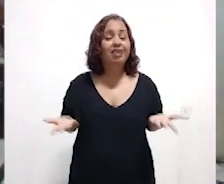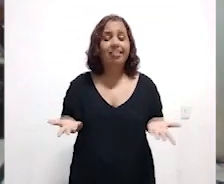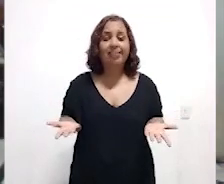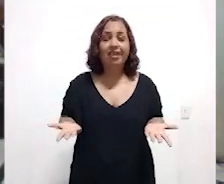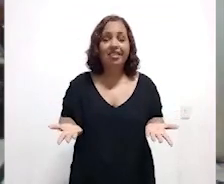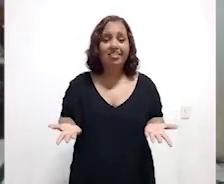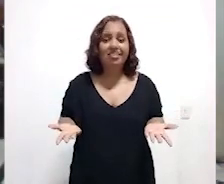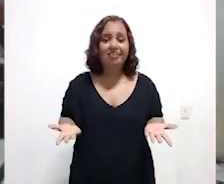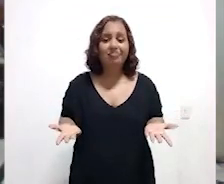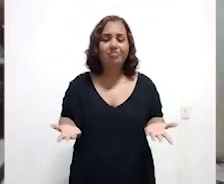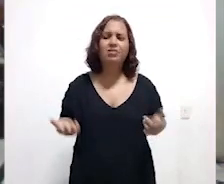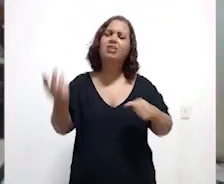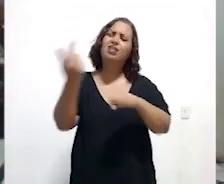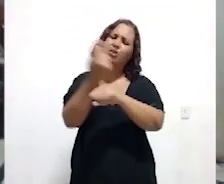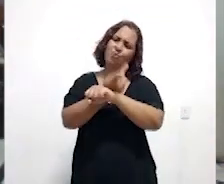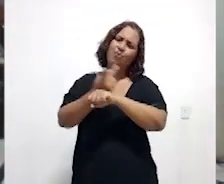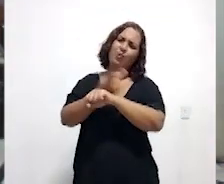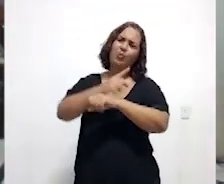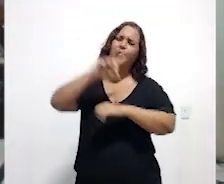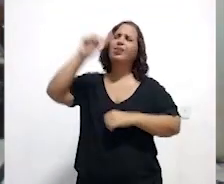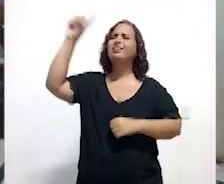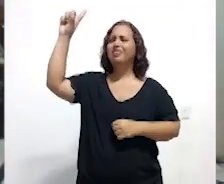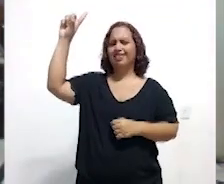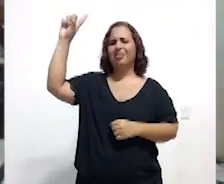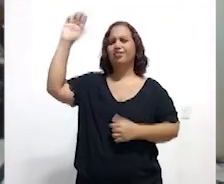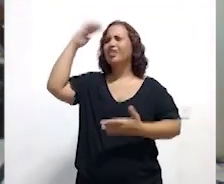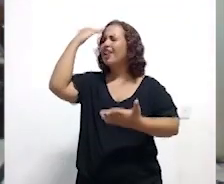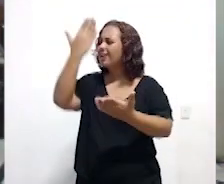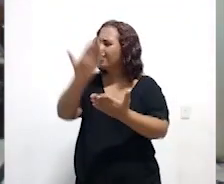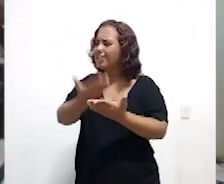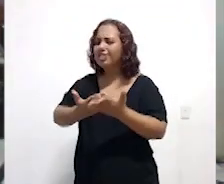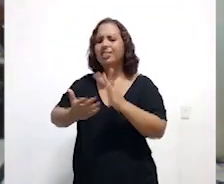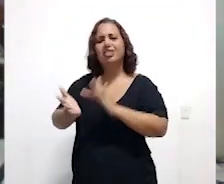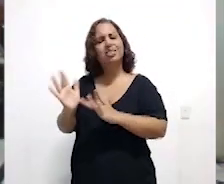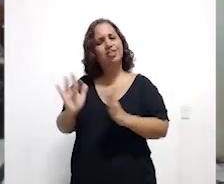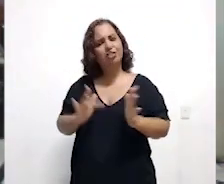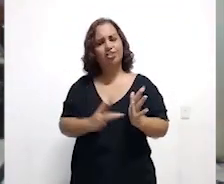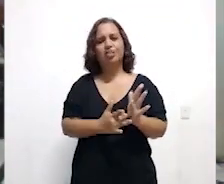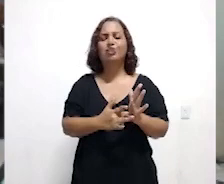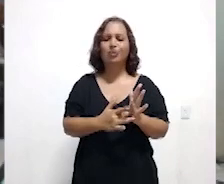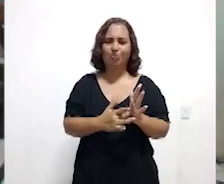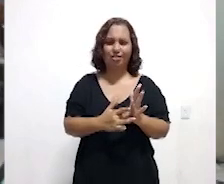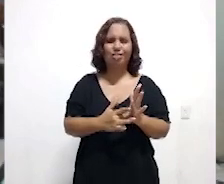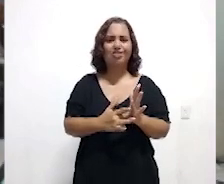Busque a Deus, creia em Jesus, vá a Jesus Cristo.